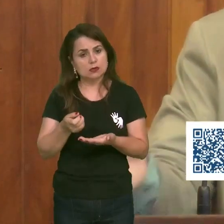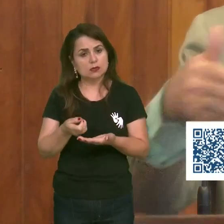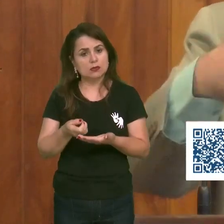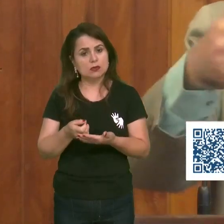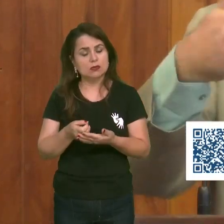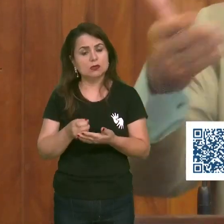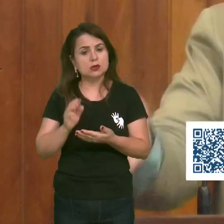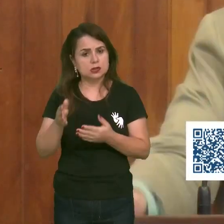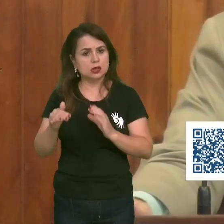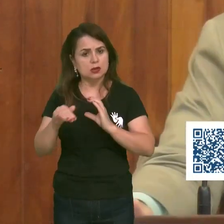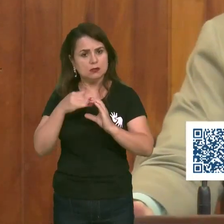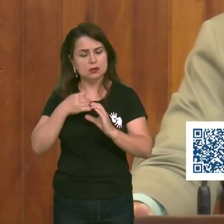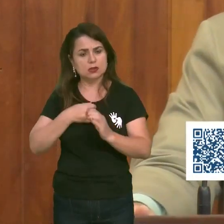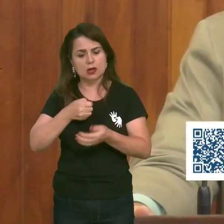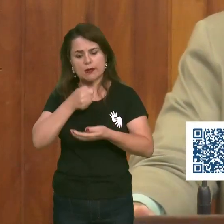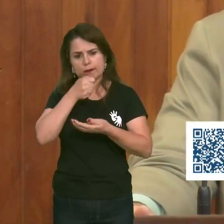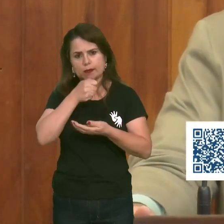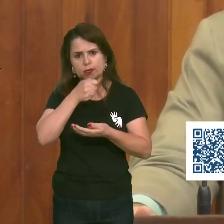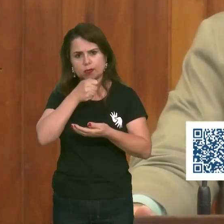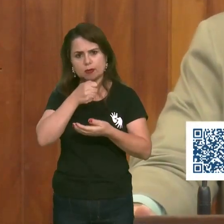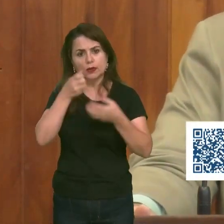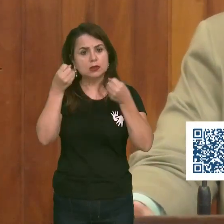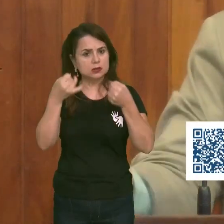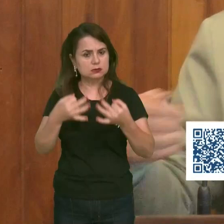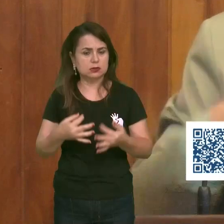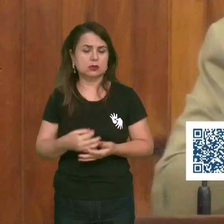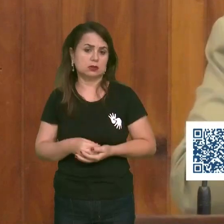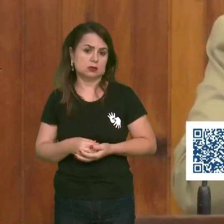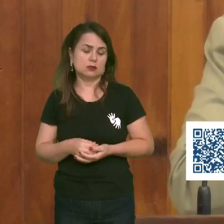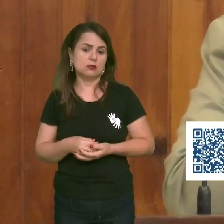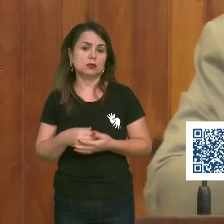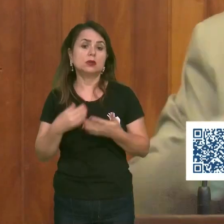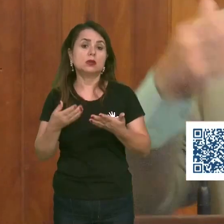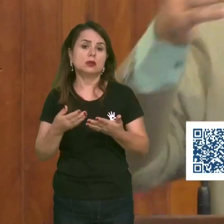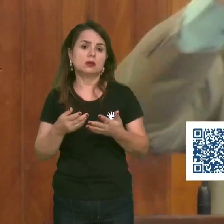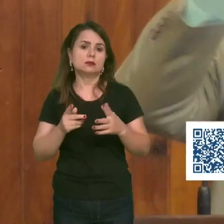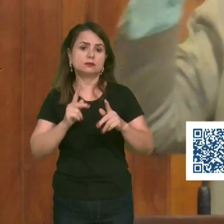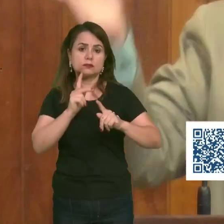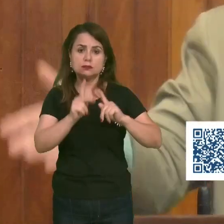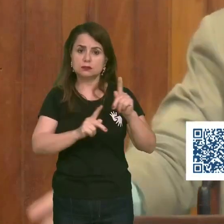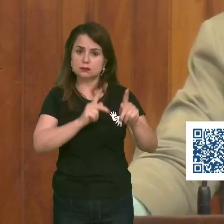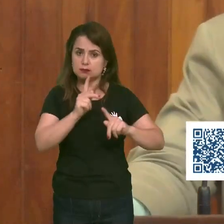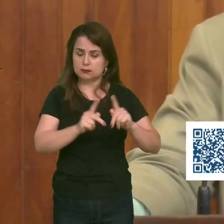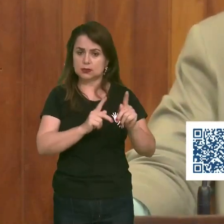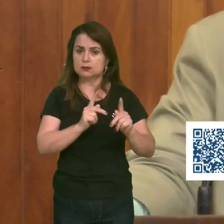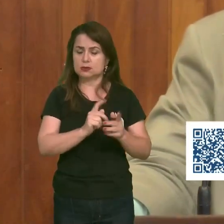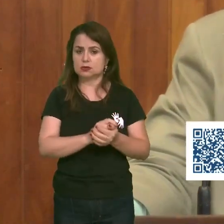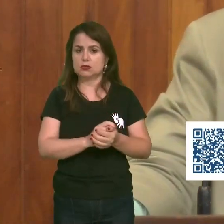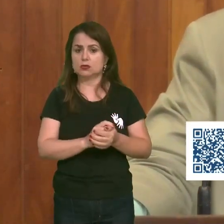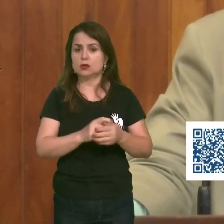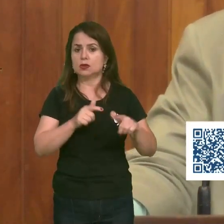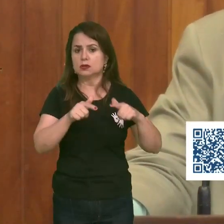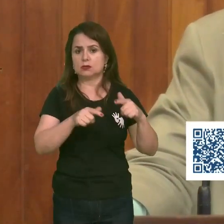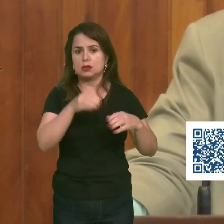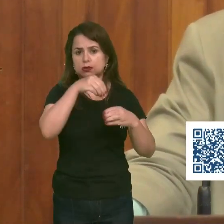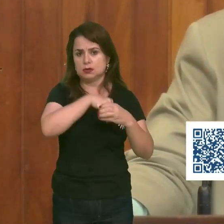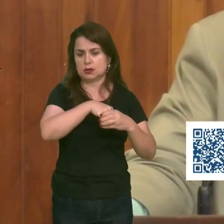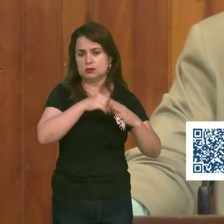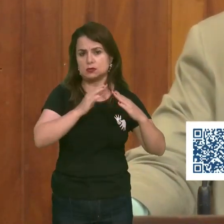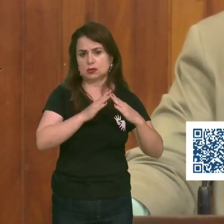até porque não ia brincar com assunto desse E aí os funcionários disseram talvez cumprindo ordem superiores Então